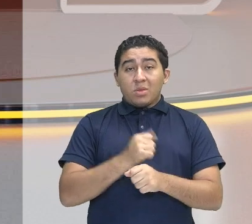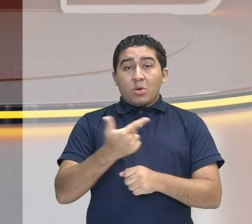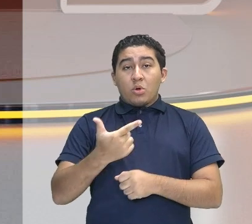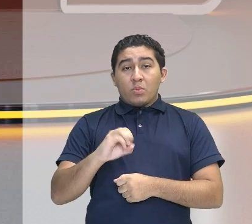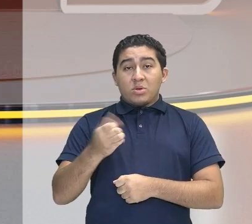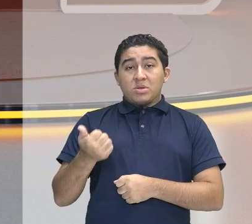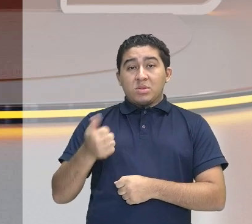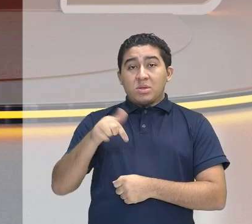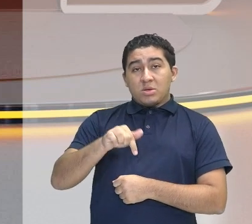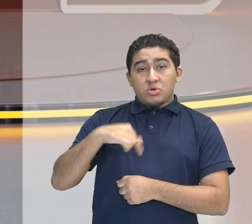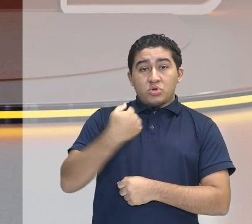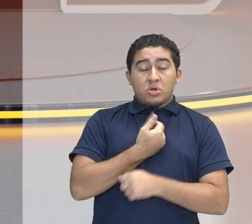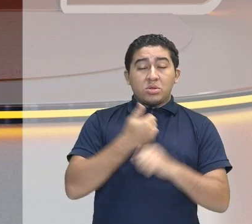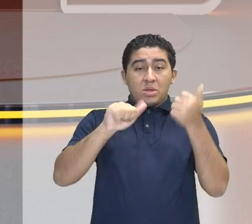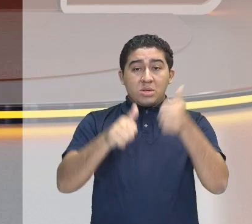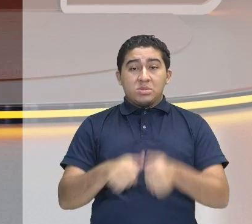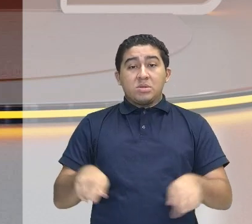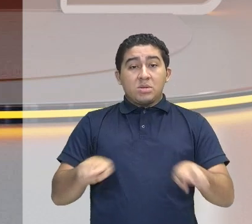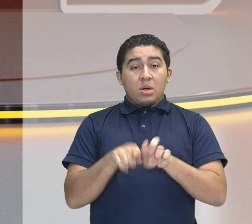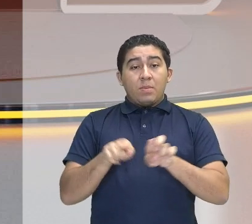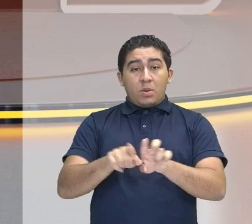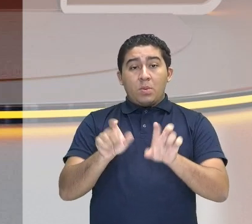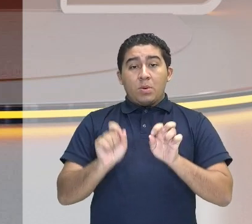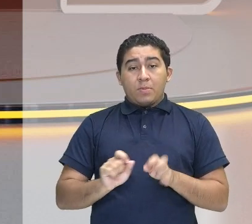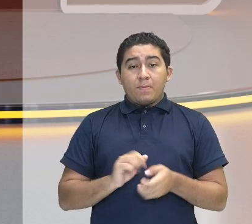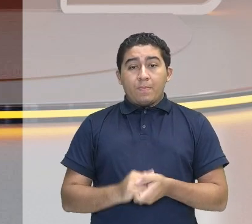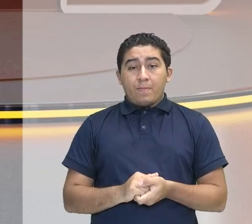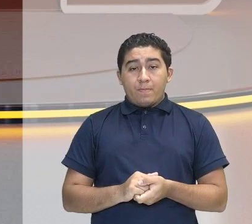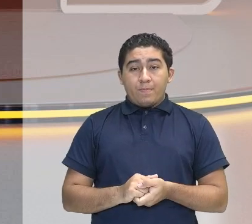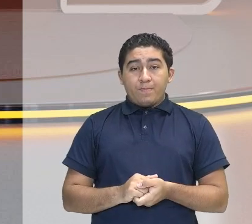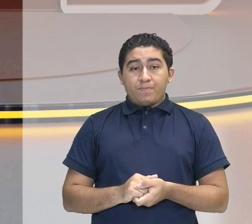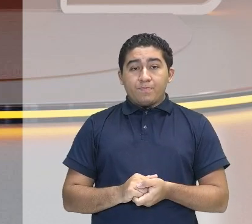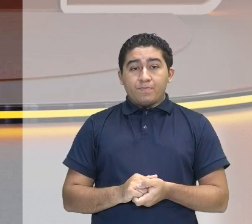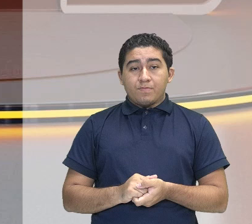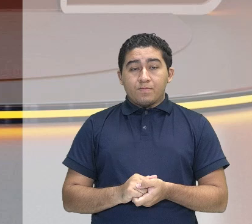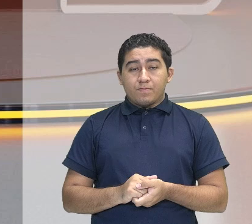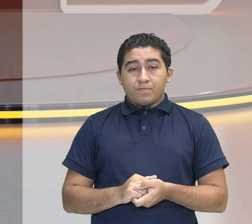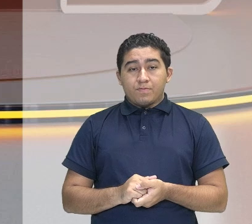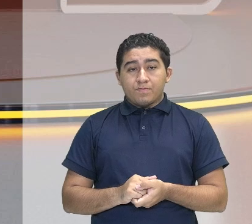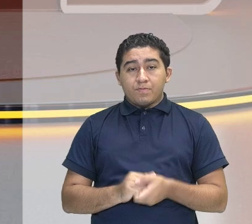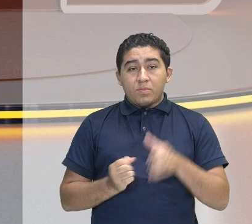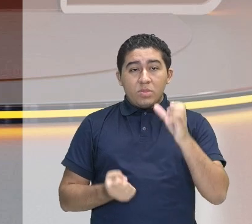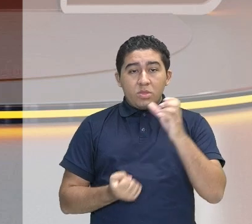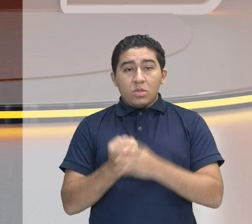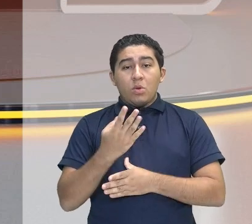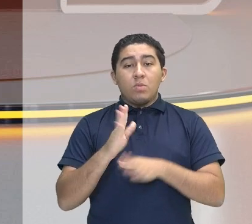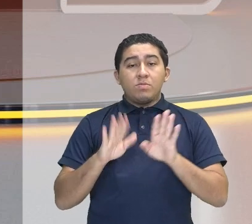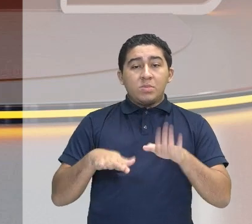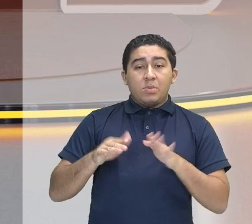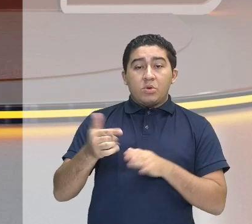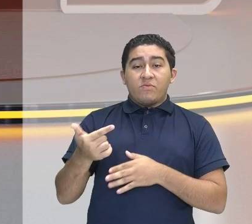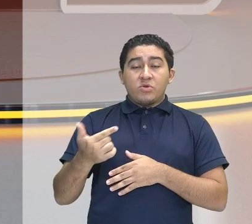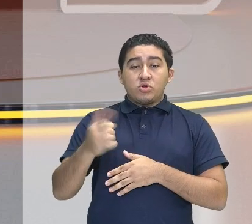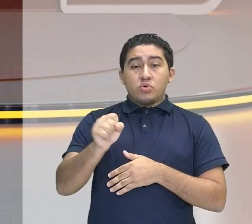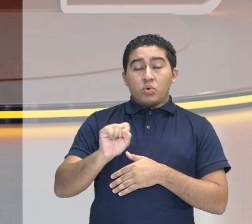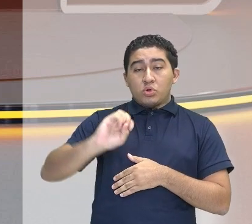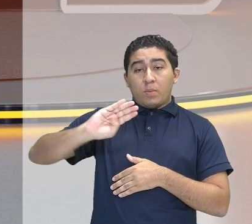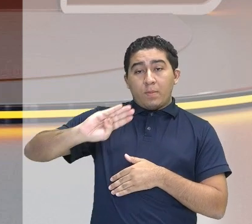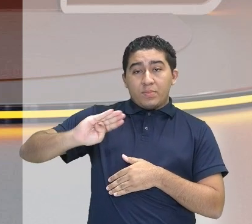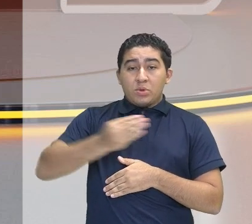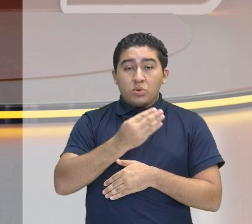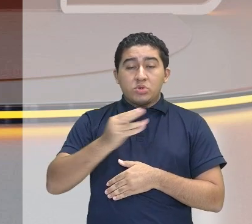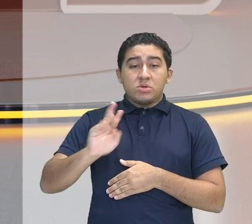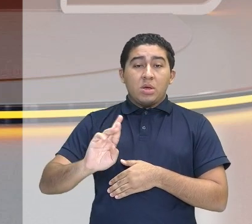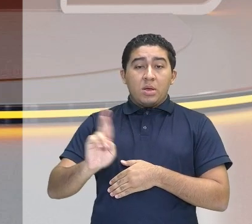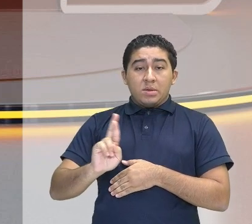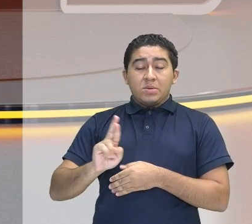vai verificar que gerou aí cerca de 28 bilhões de